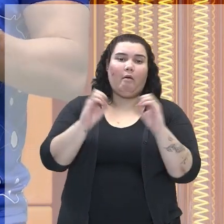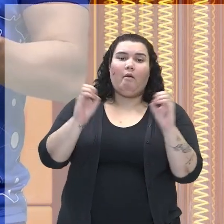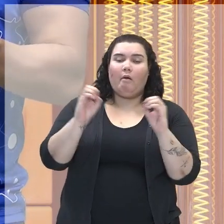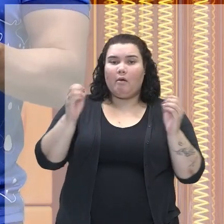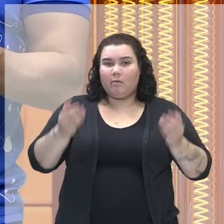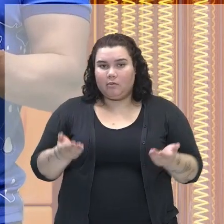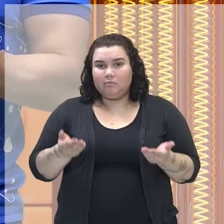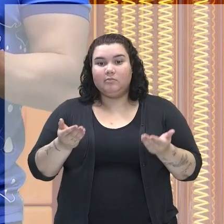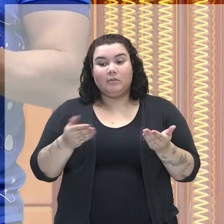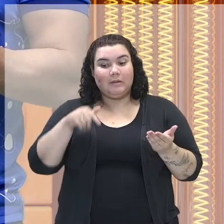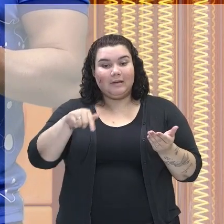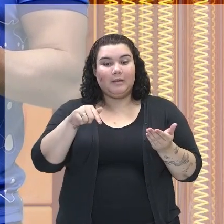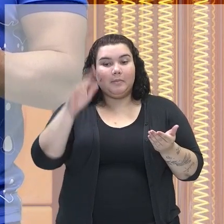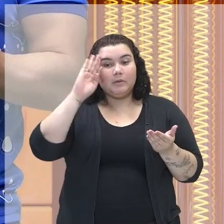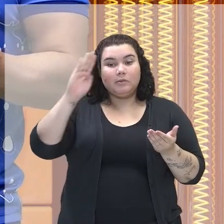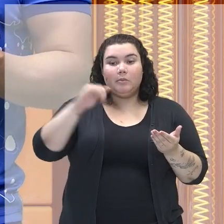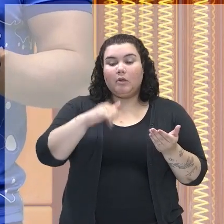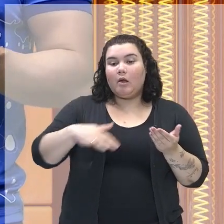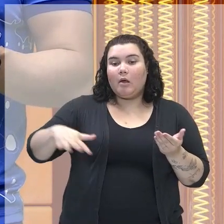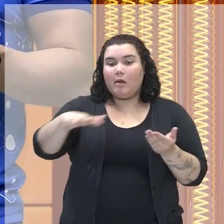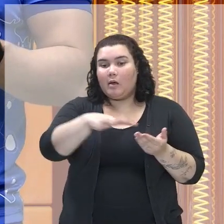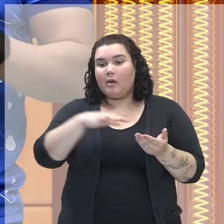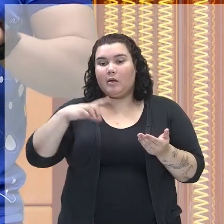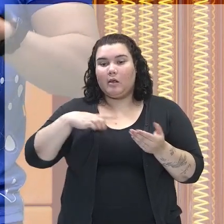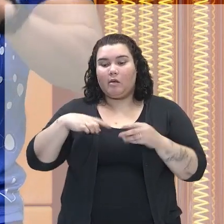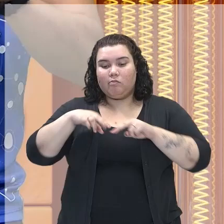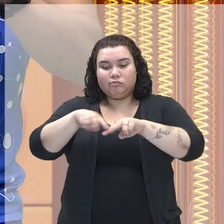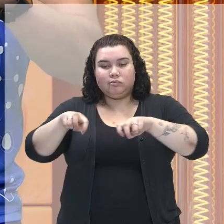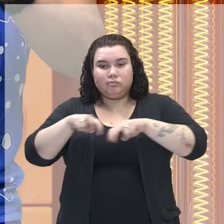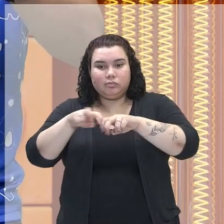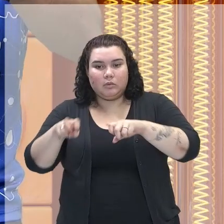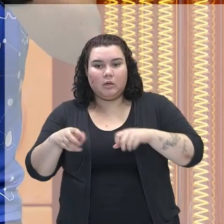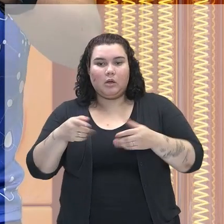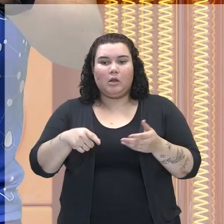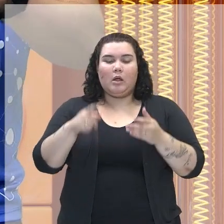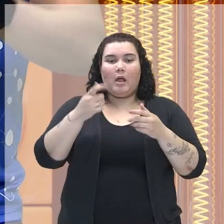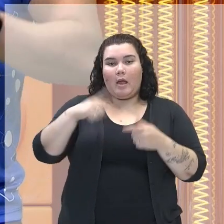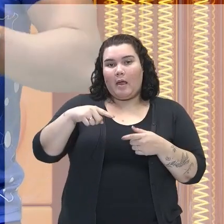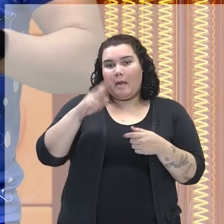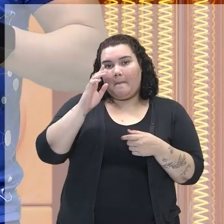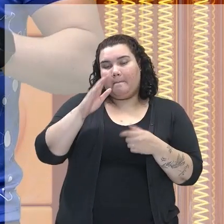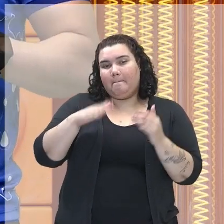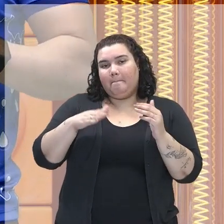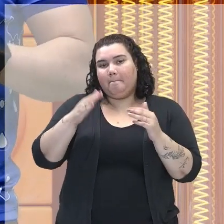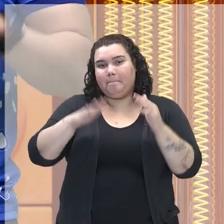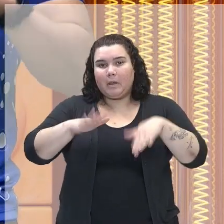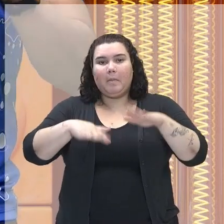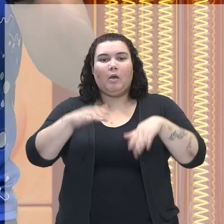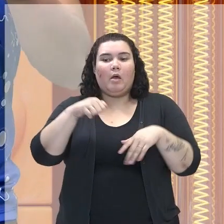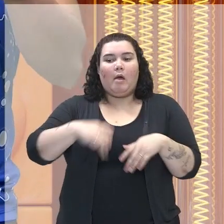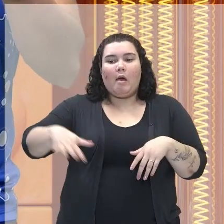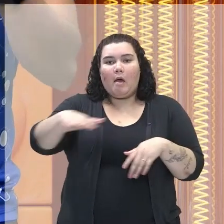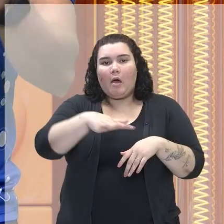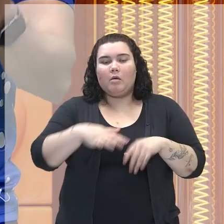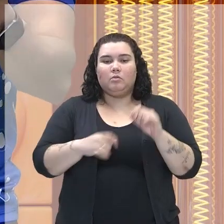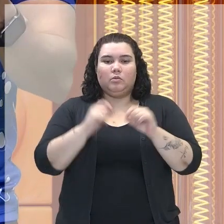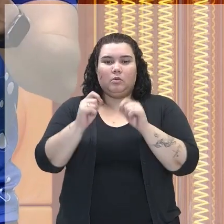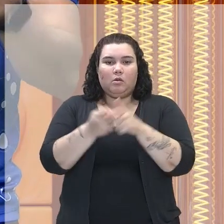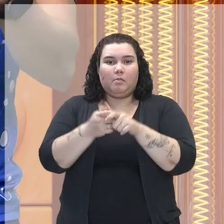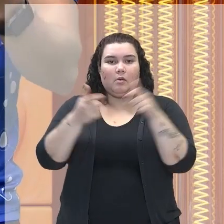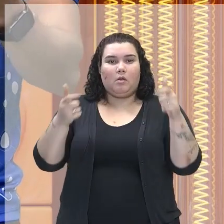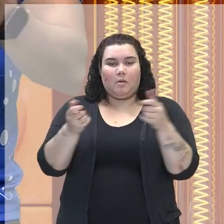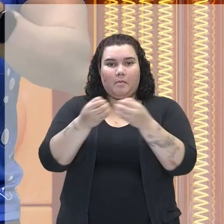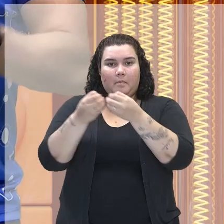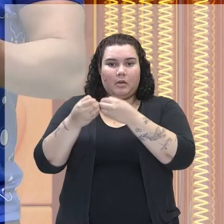mais nessas áreas onde a gente tem a extração mineral, que normalmente são áreas mais distantes dos grandes centros